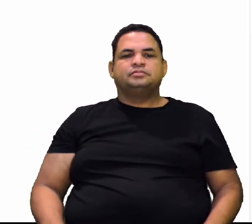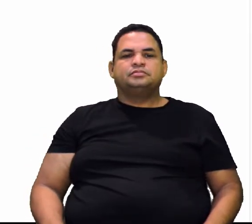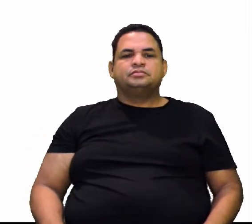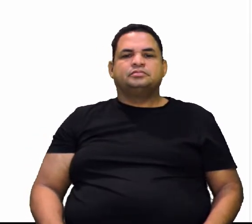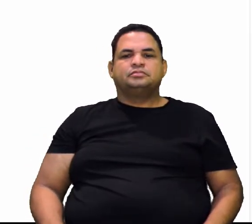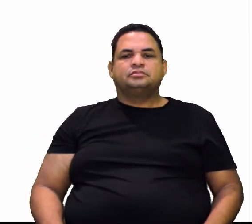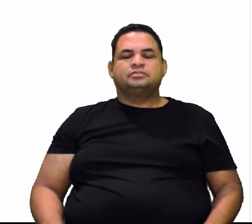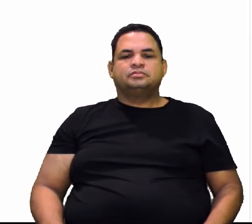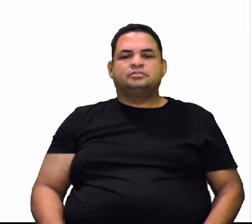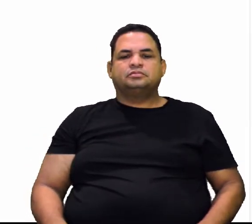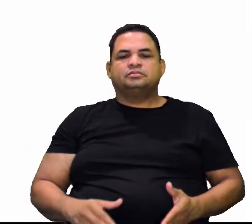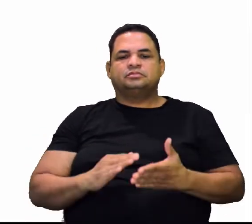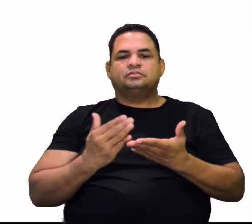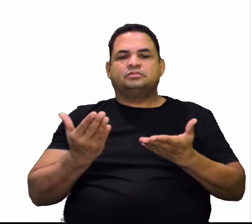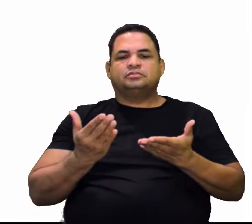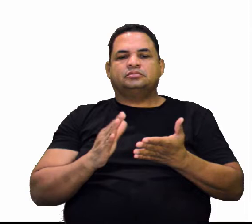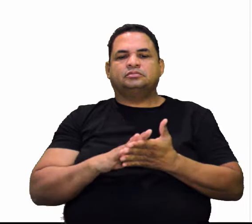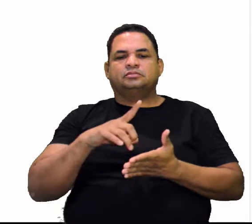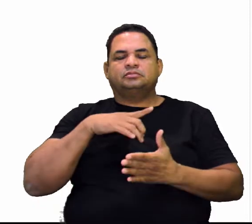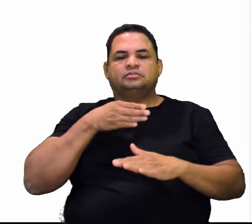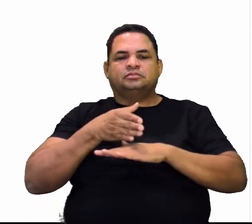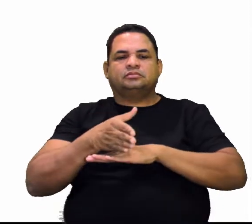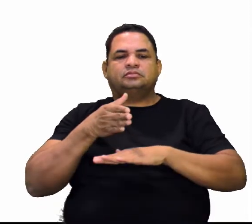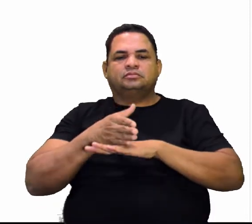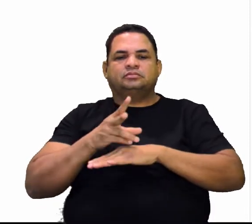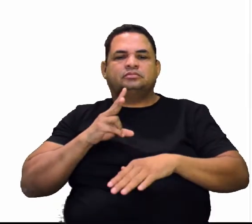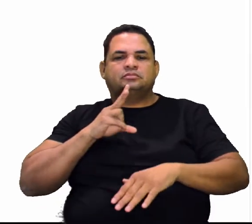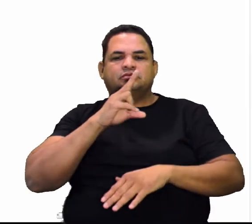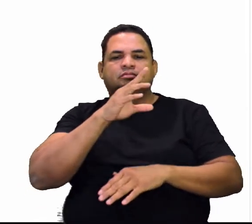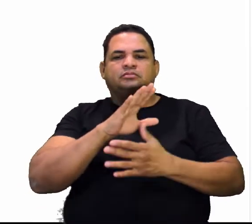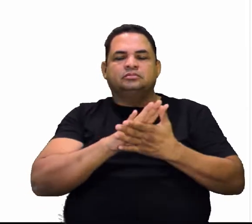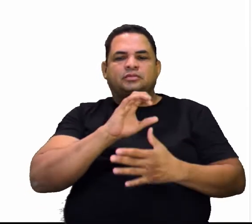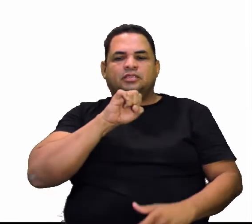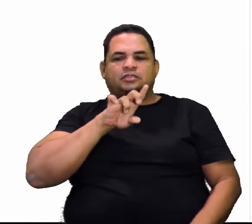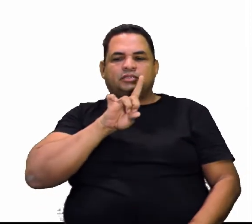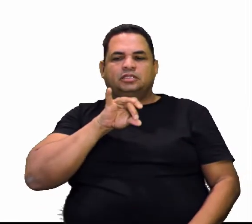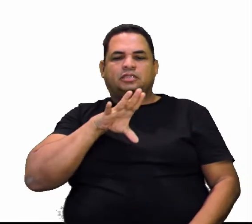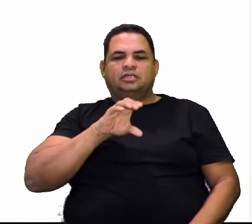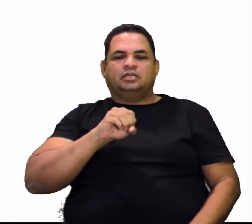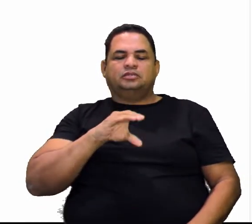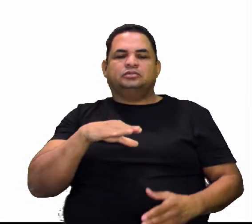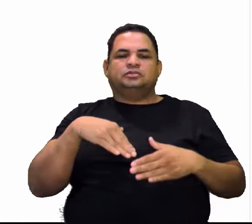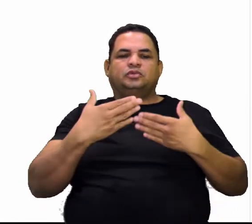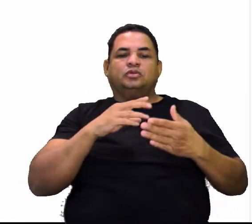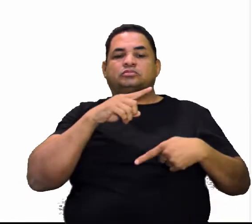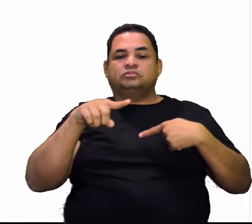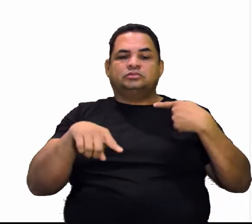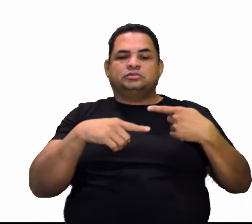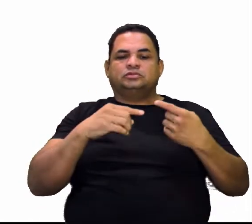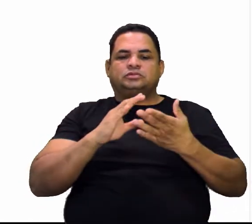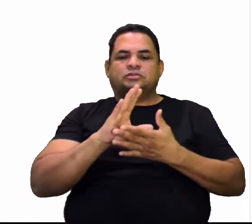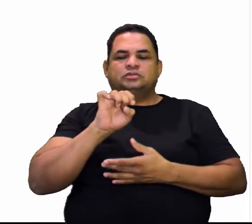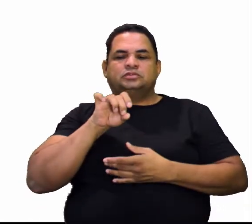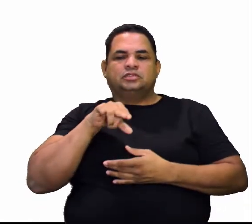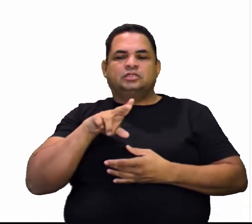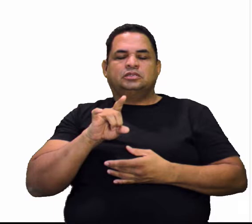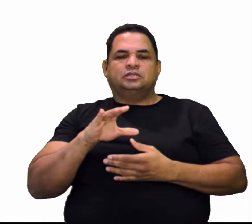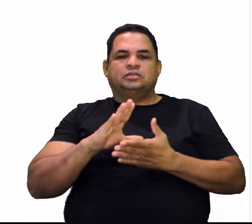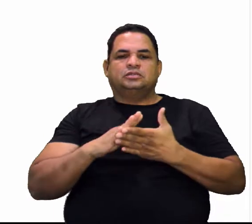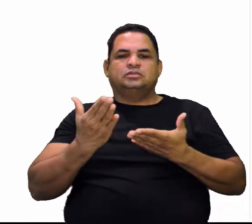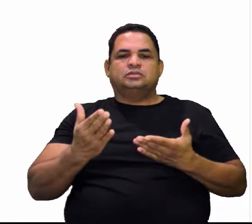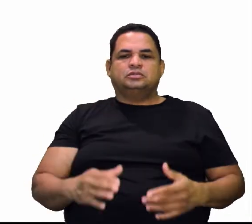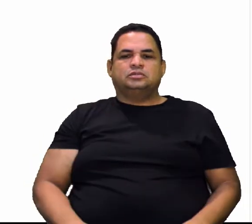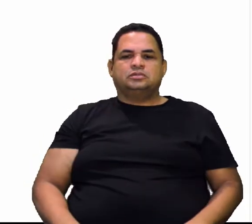República, ela vai ter uma participação muito forte do Senado. Professor, qual é o papel do Senado? O papel do Senado